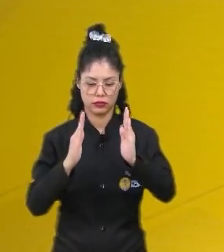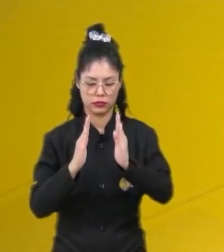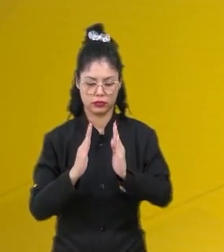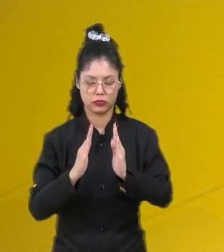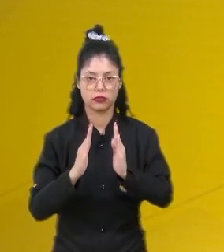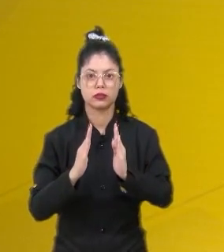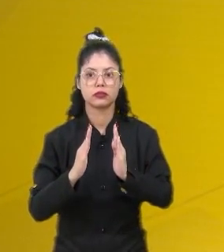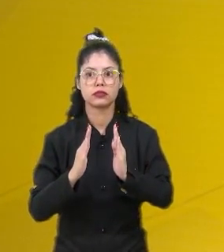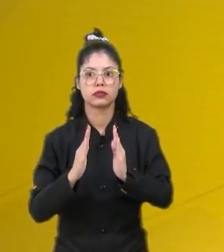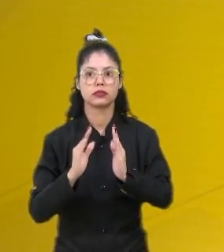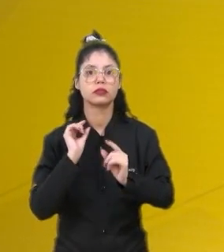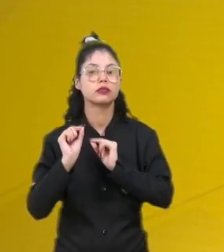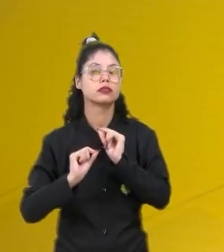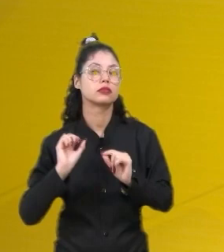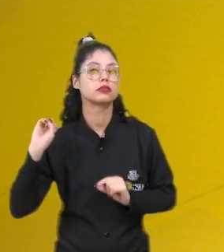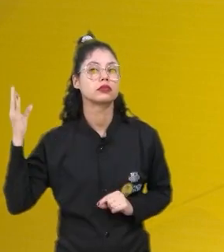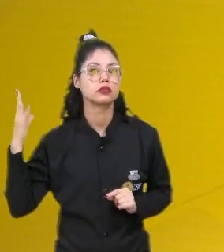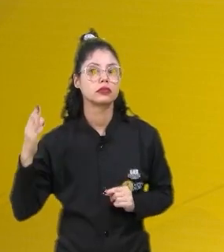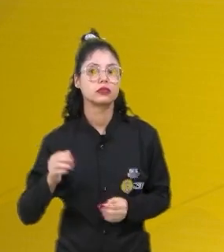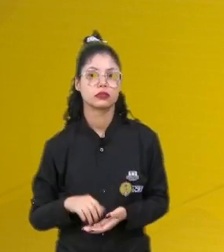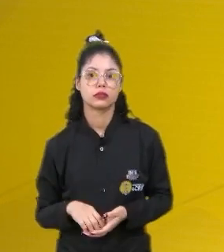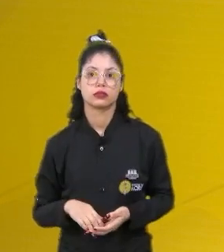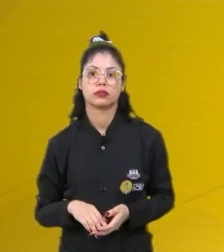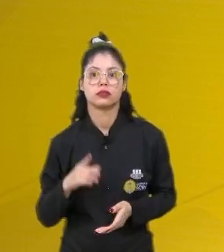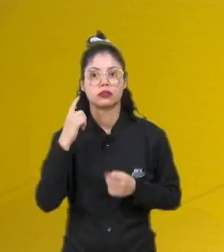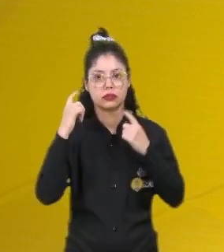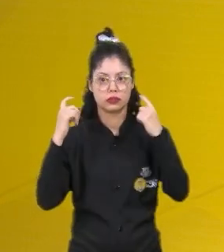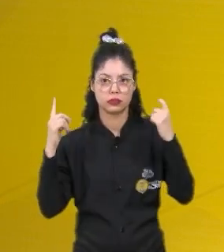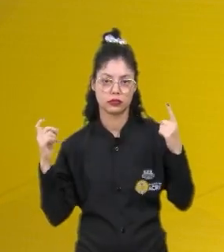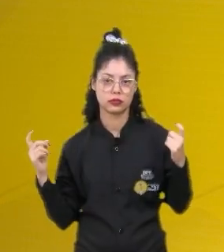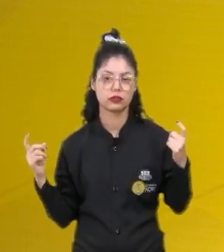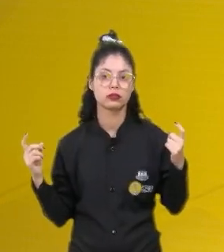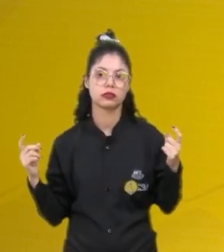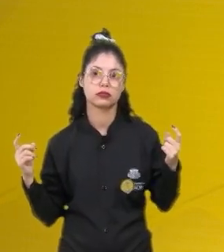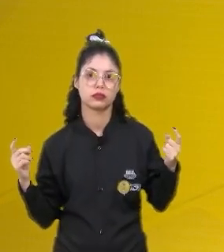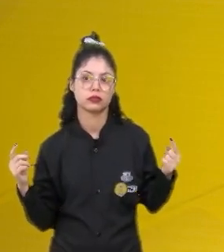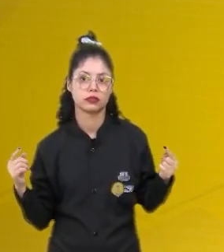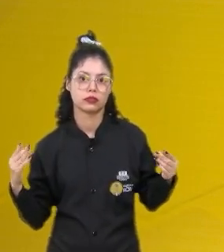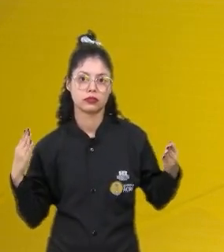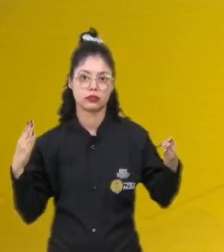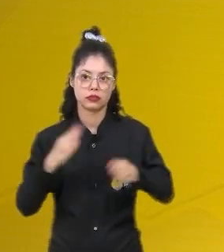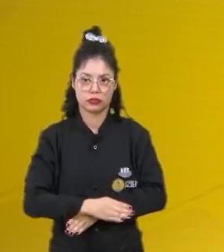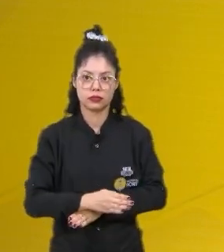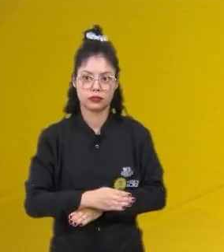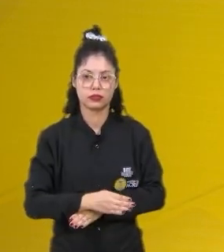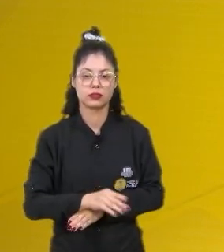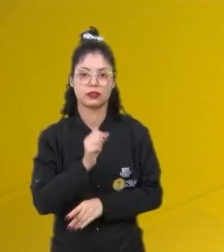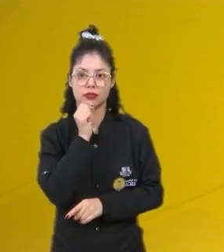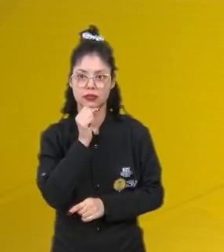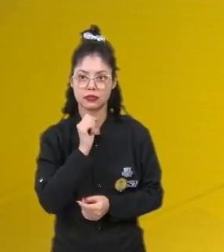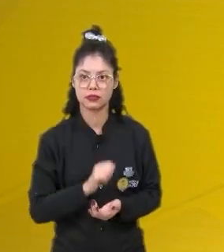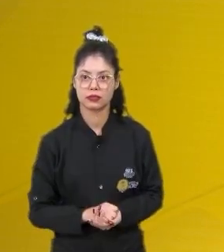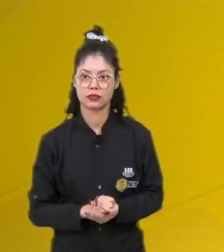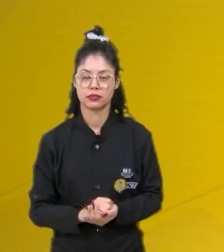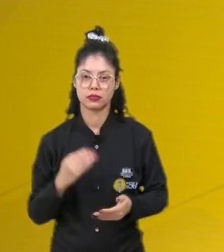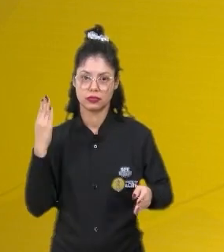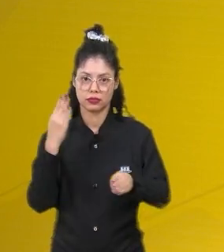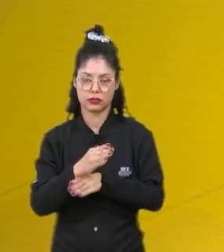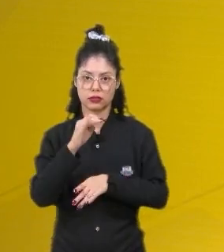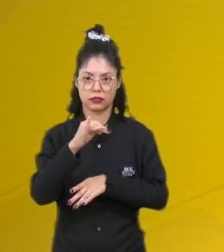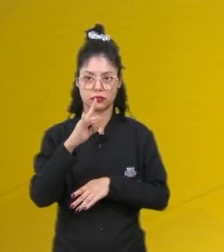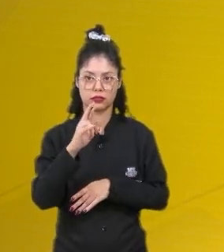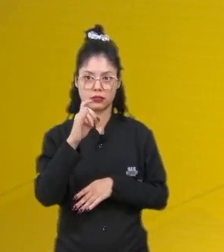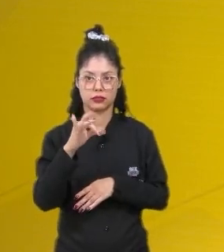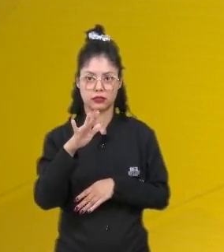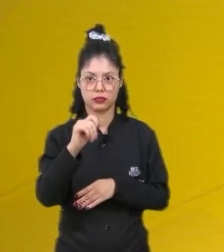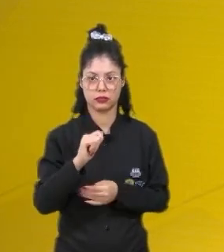lados, para os dois lados? O que é que vai acontecer? Esse som ele vai ser interrompido, vai ter ali uma interferência, tá